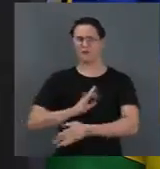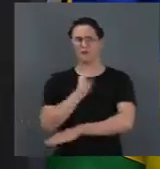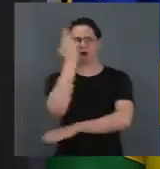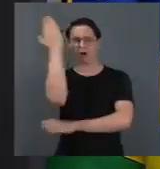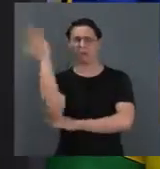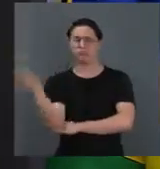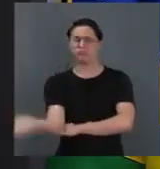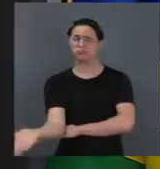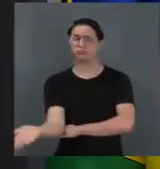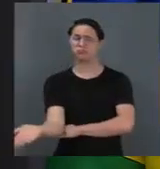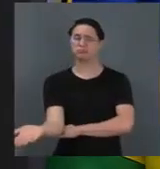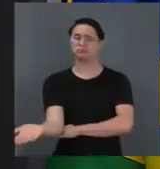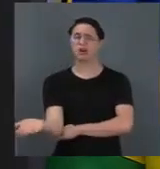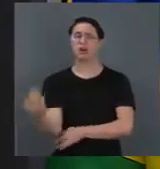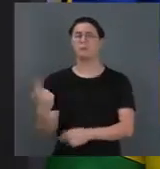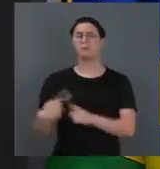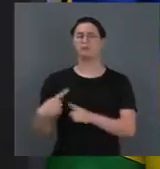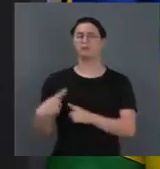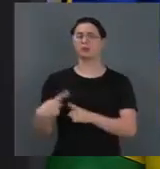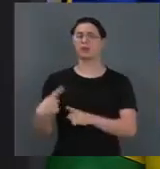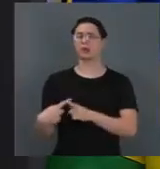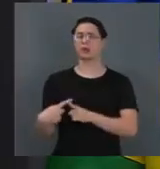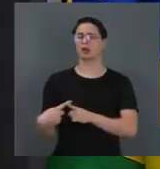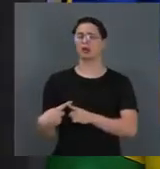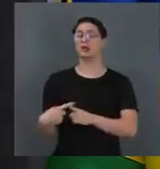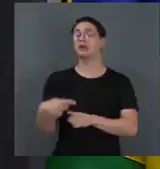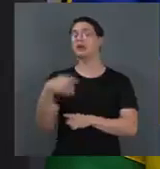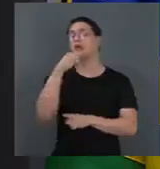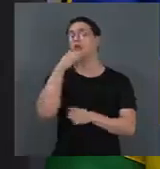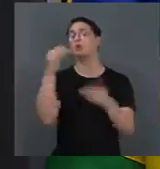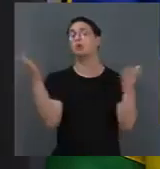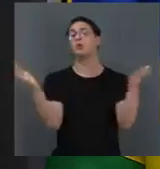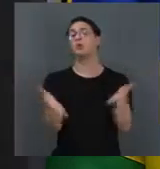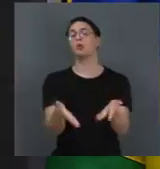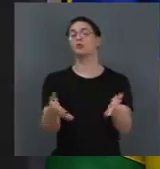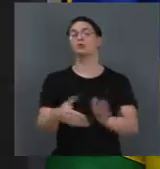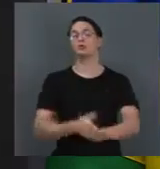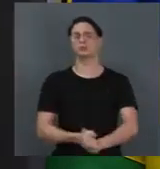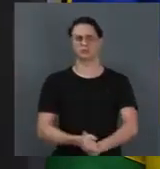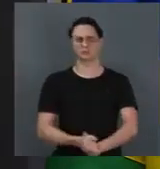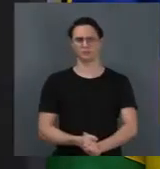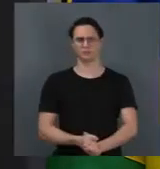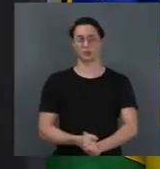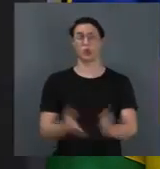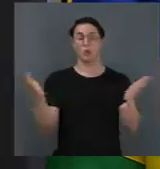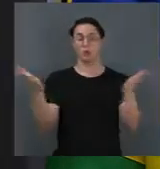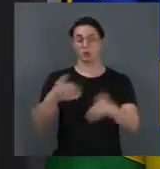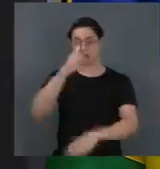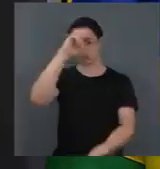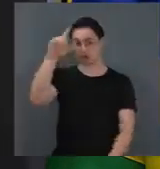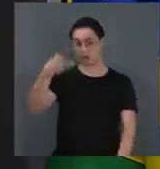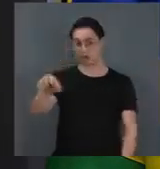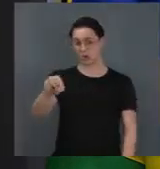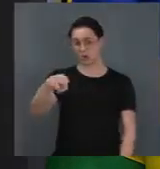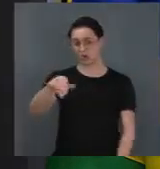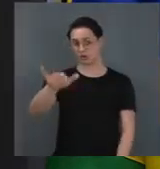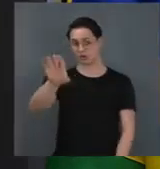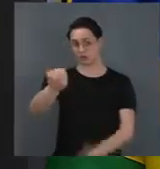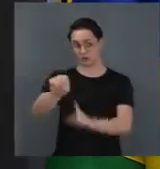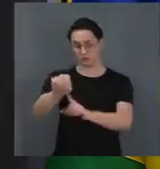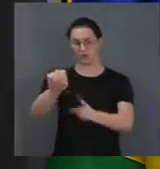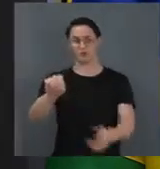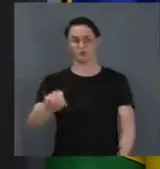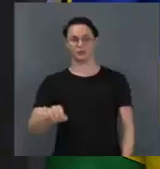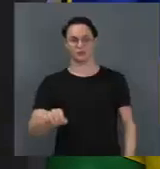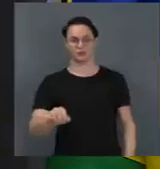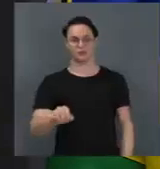falsas, então por que hoje, ou seja, 8 de maio, a Agência Nacional